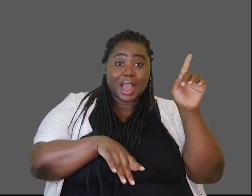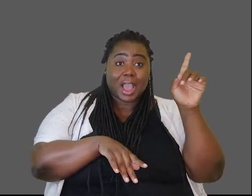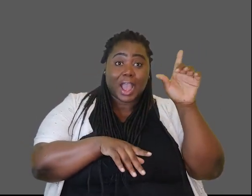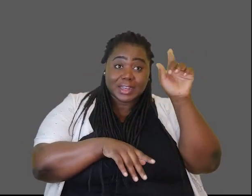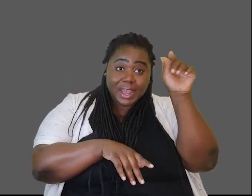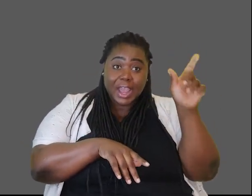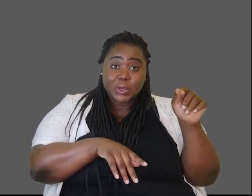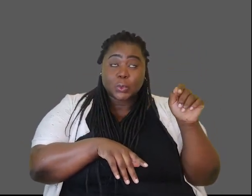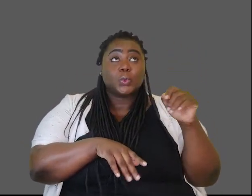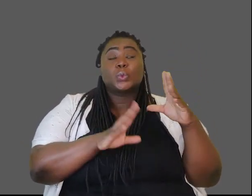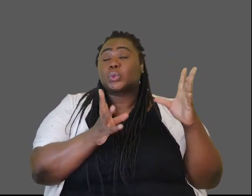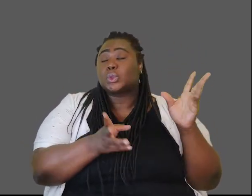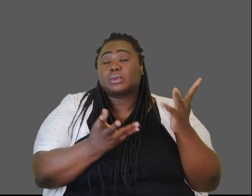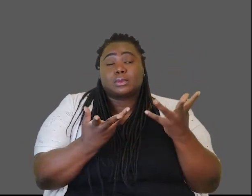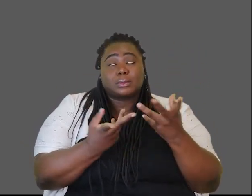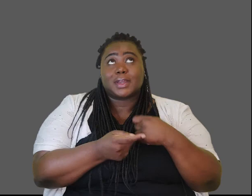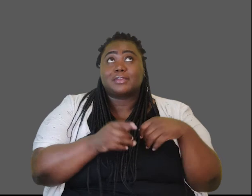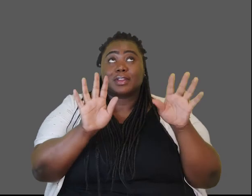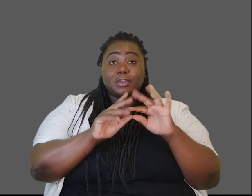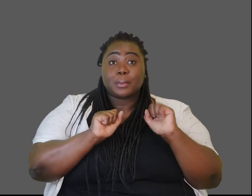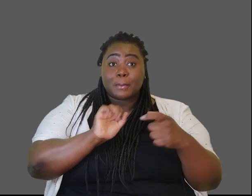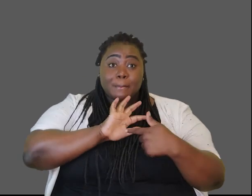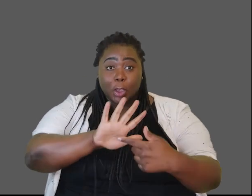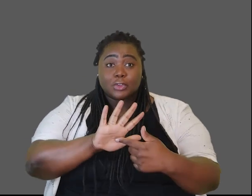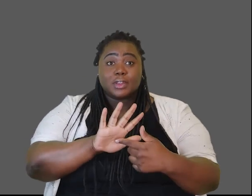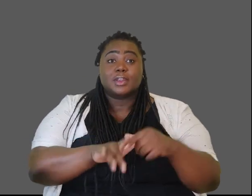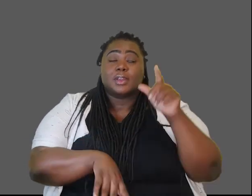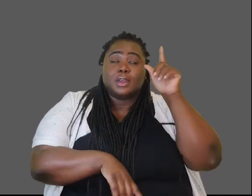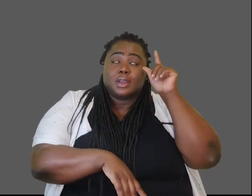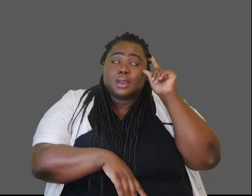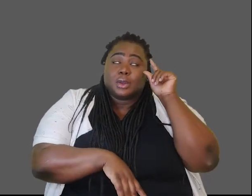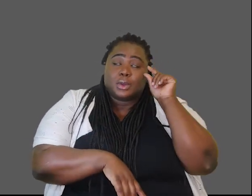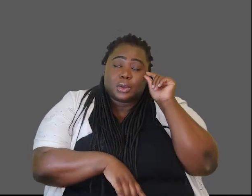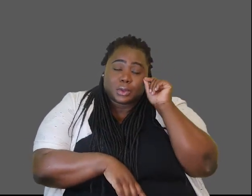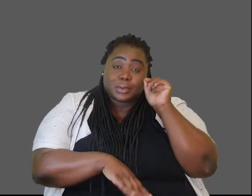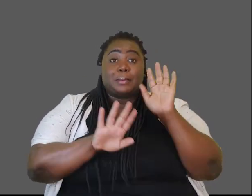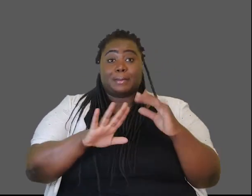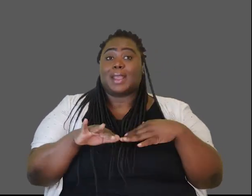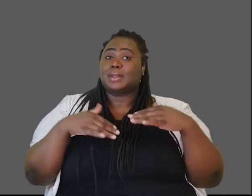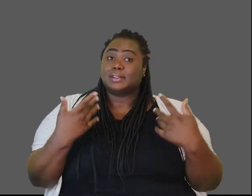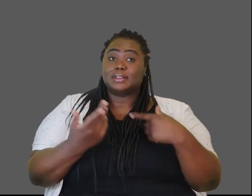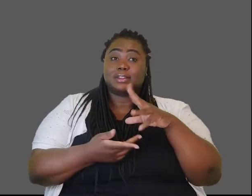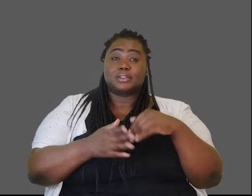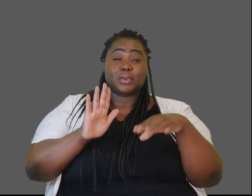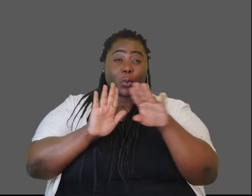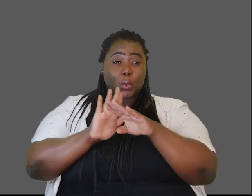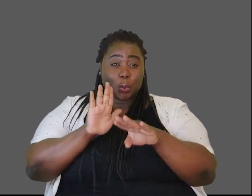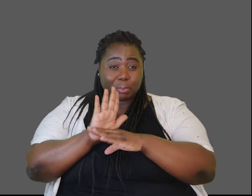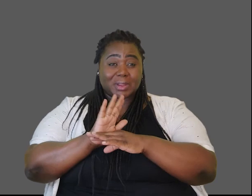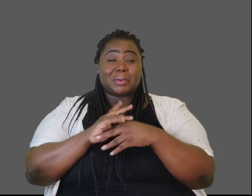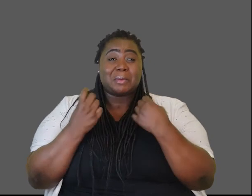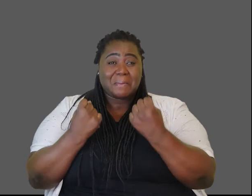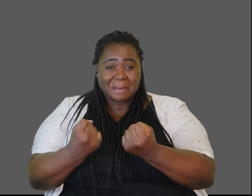Houston, né? Maravilha, estão chegando as imagens, então podemos colocar essa imagem no ar. Sai. Mas então aquilo ali foi um programa